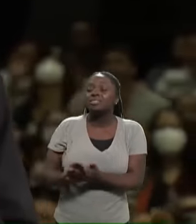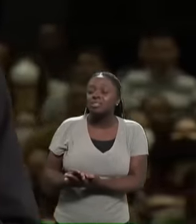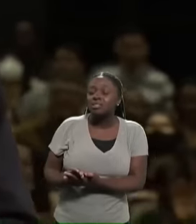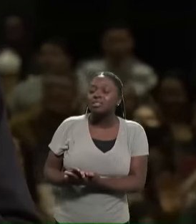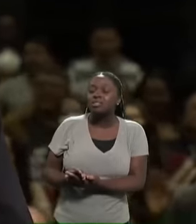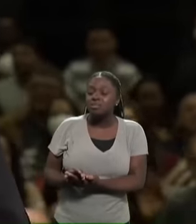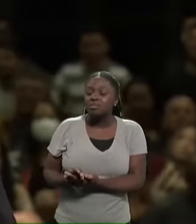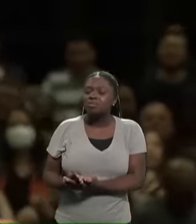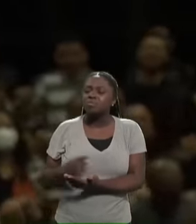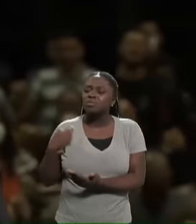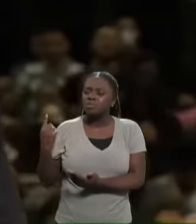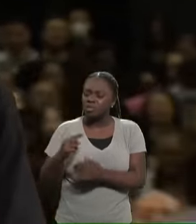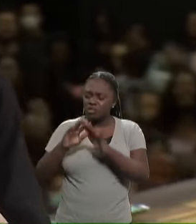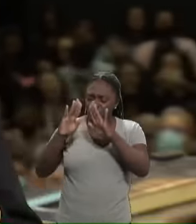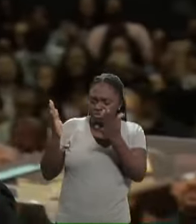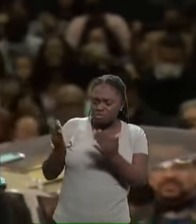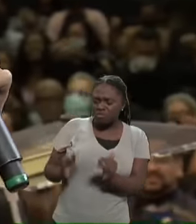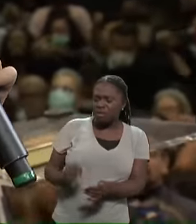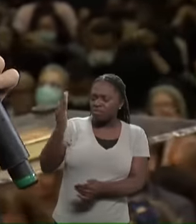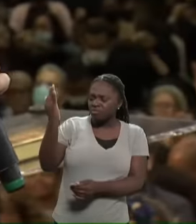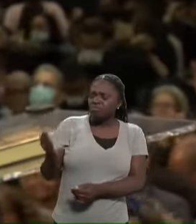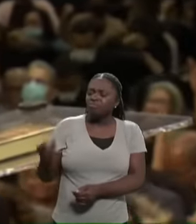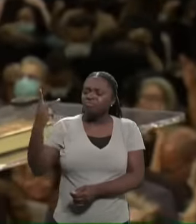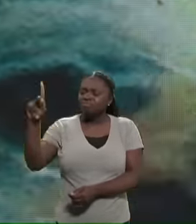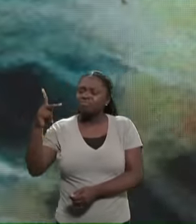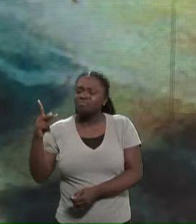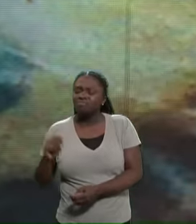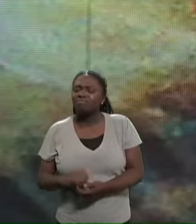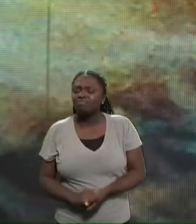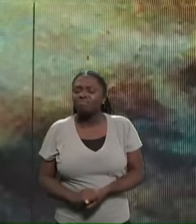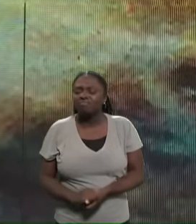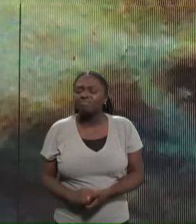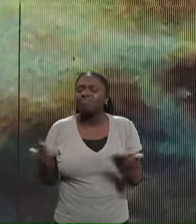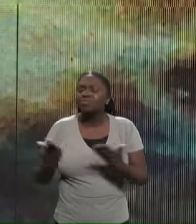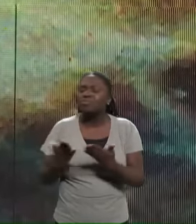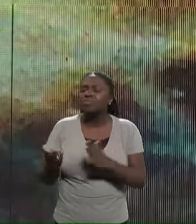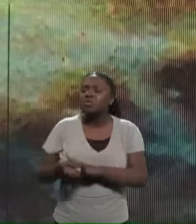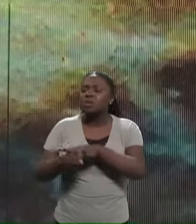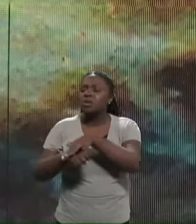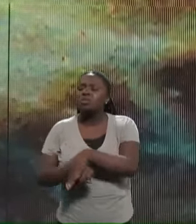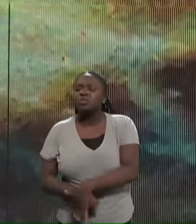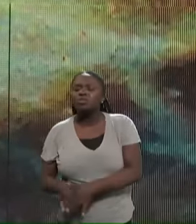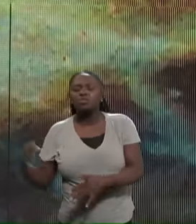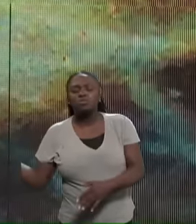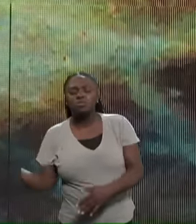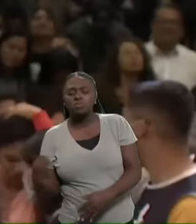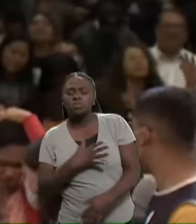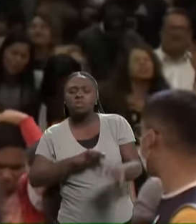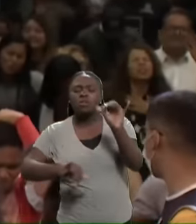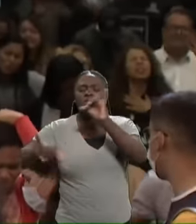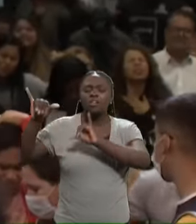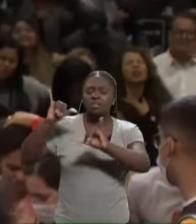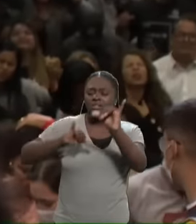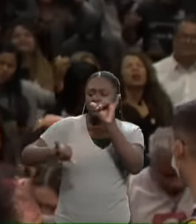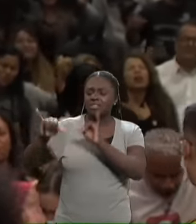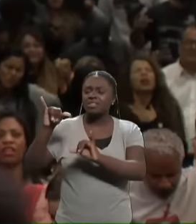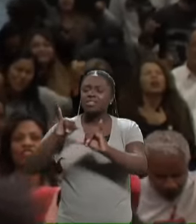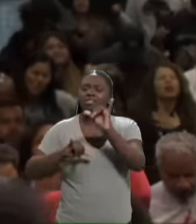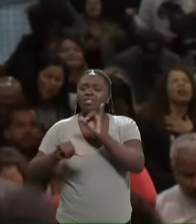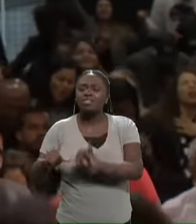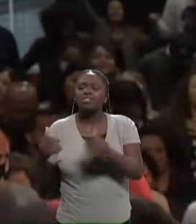vaso de barro em tuas mãos. Eu te peço nesta hora, Senhor, que esta noite una nueva unción,